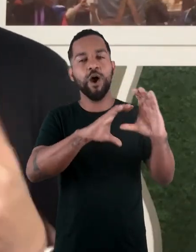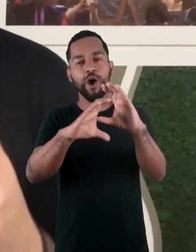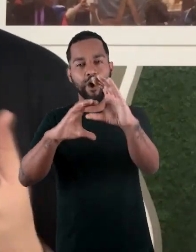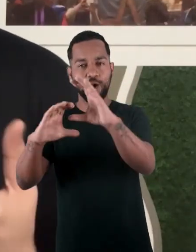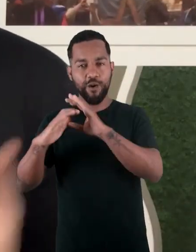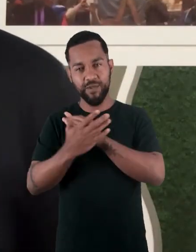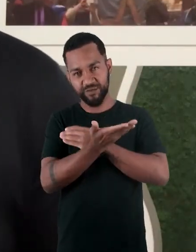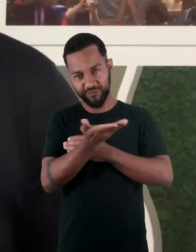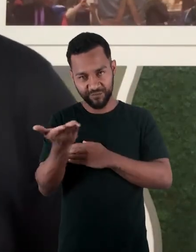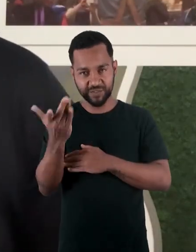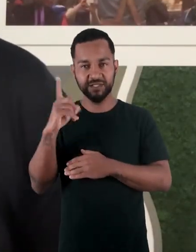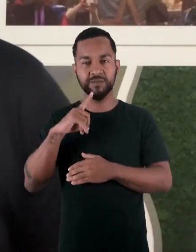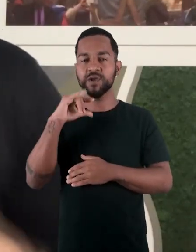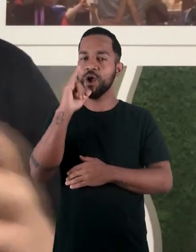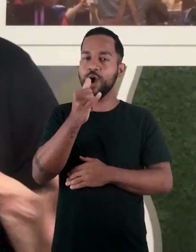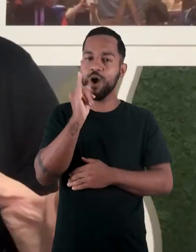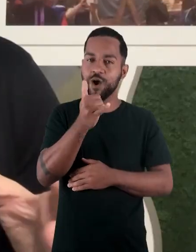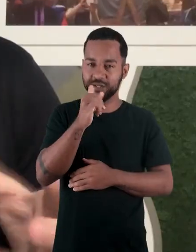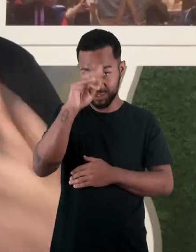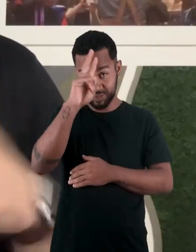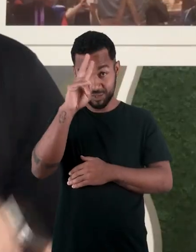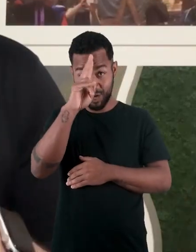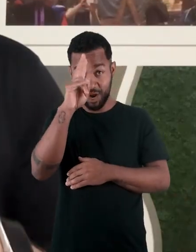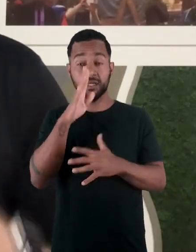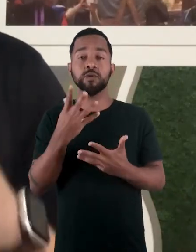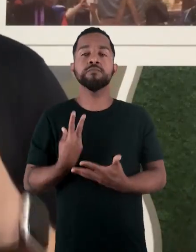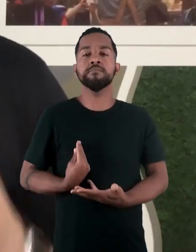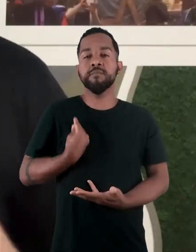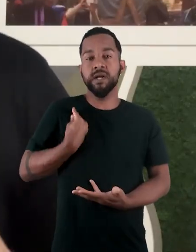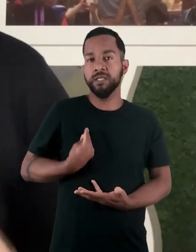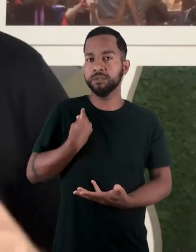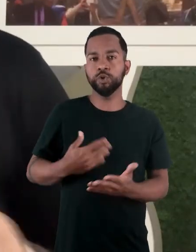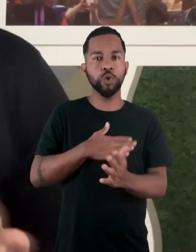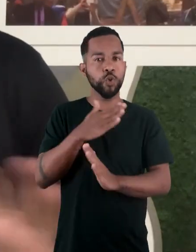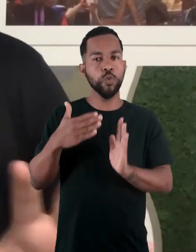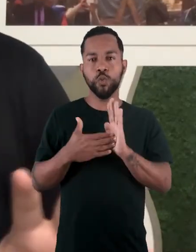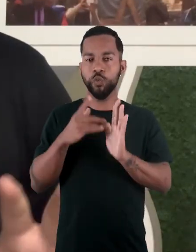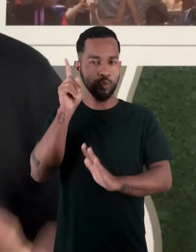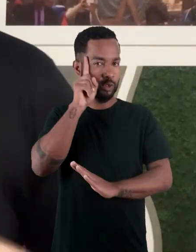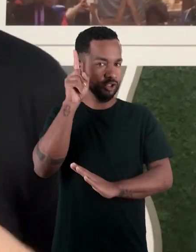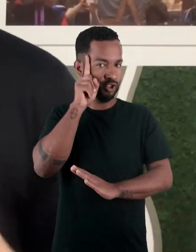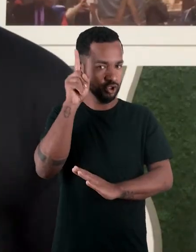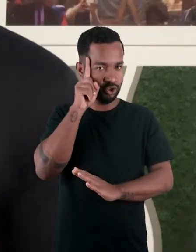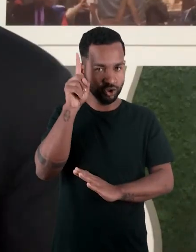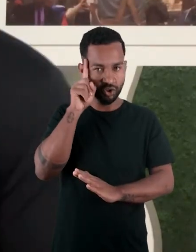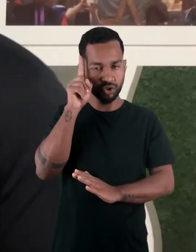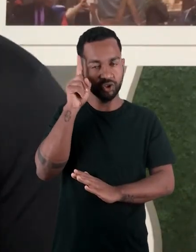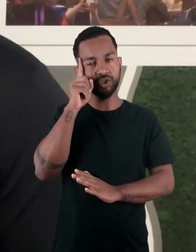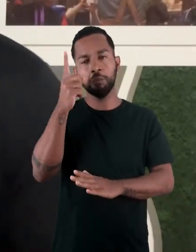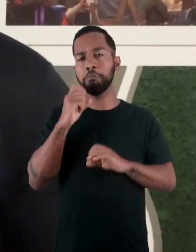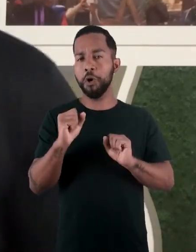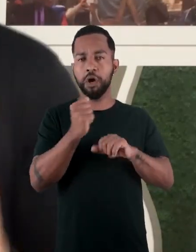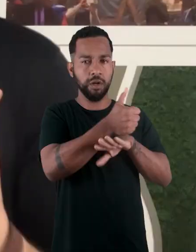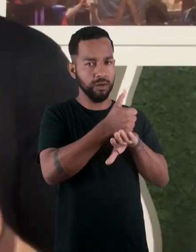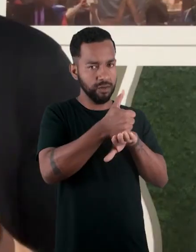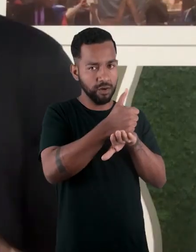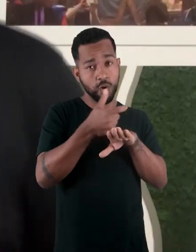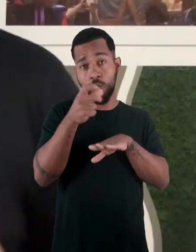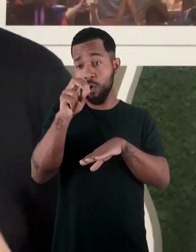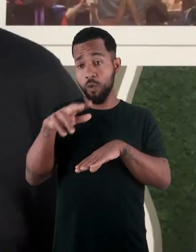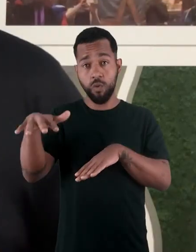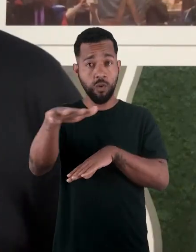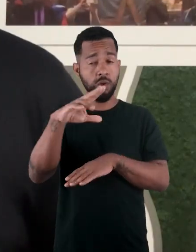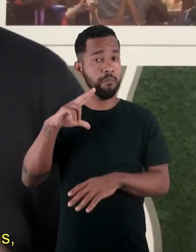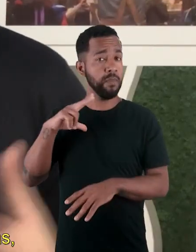o seu contar de uma história. A contação de história está presente todos os dias na nossa vida, seja profissionalmente ou no seu